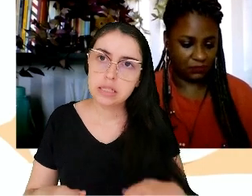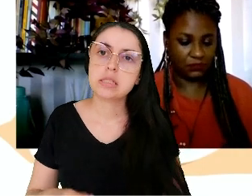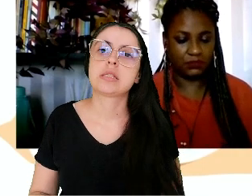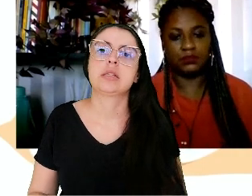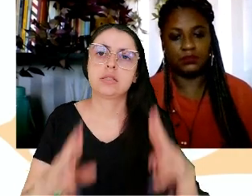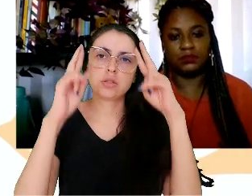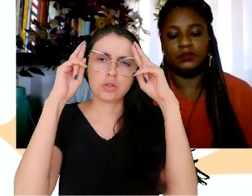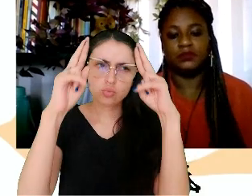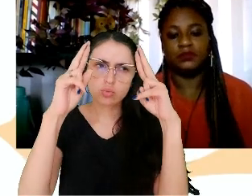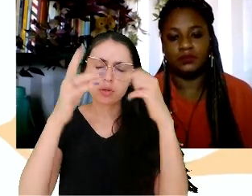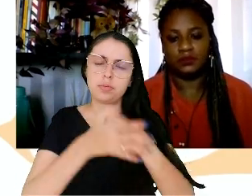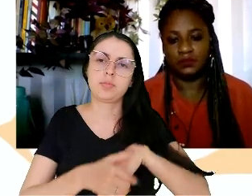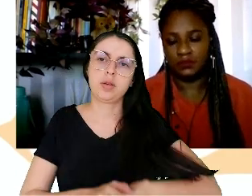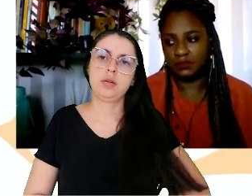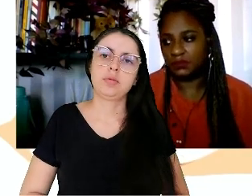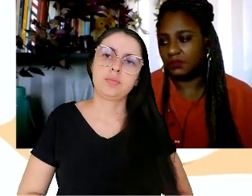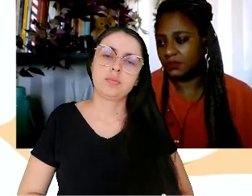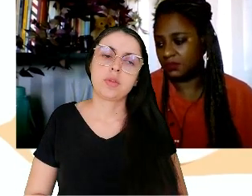todo o reconhecimento.